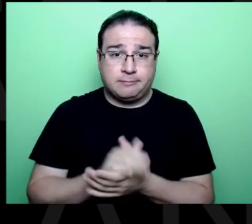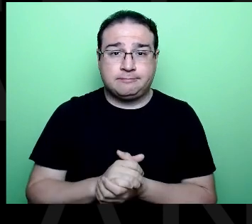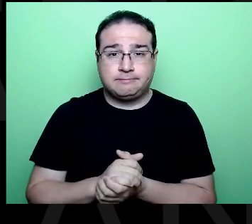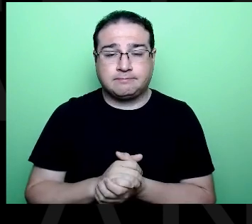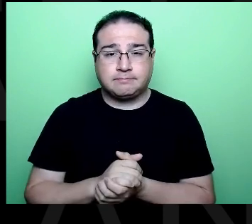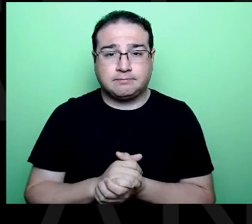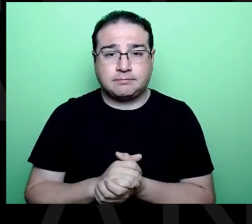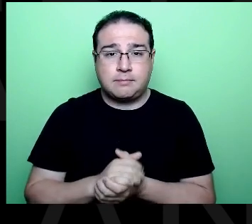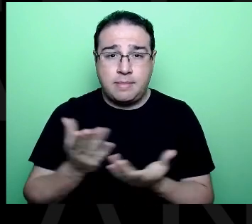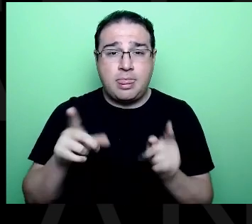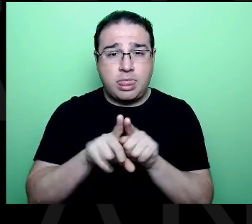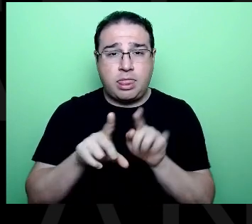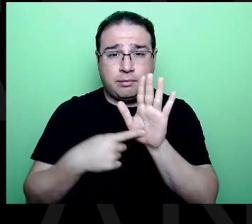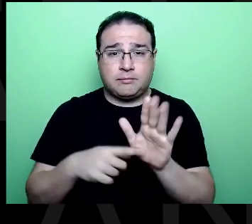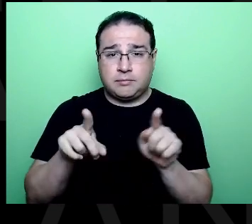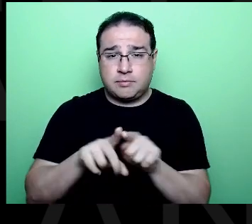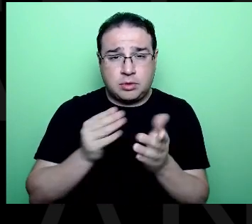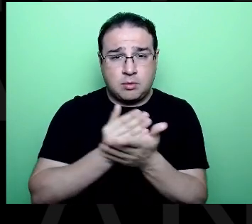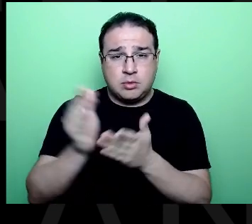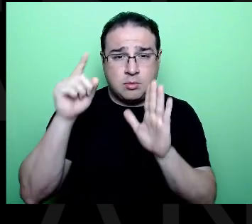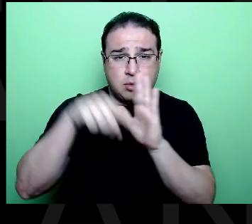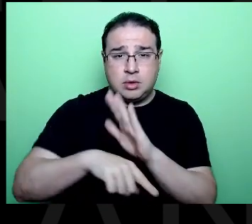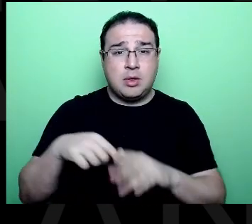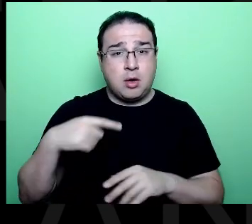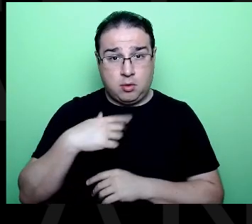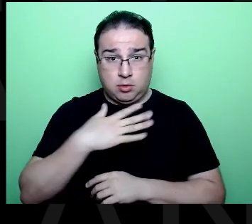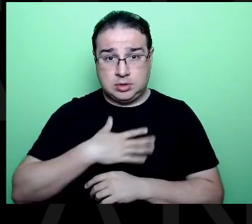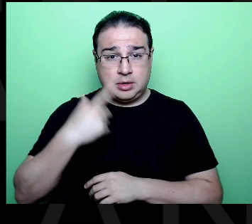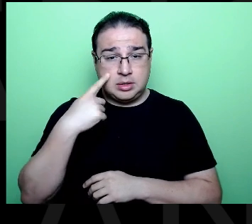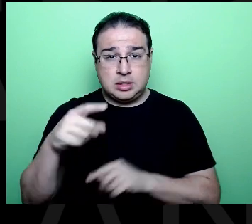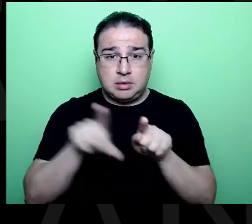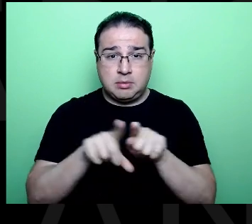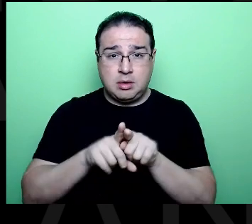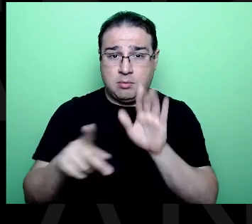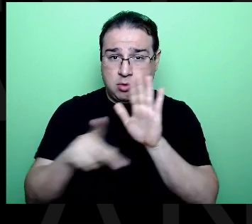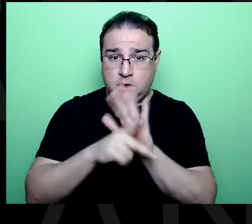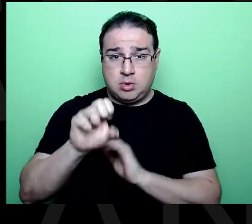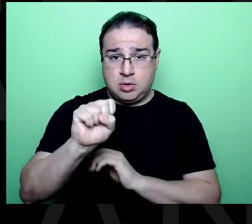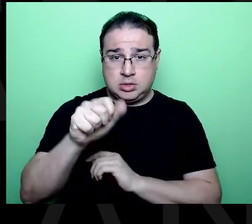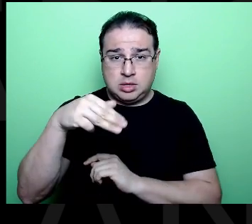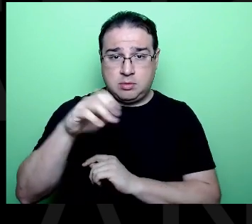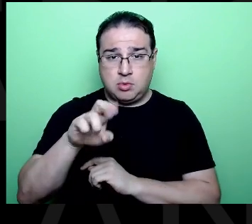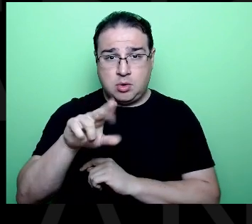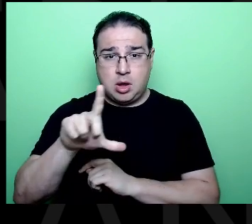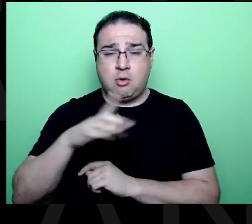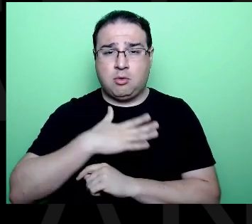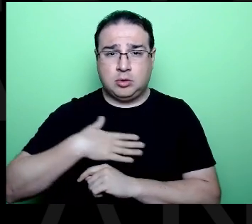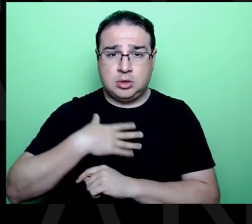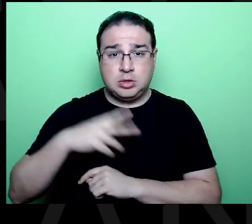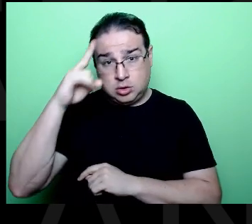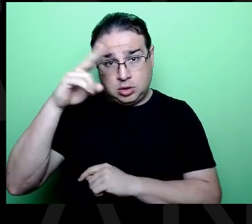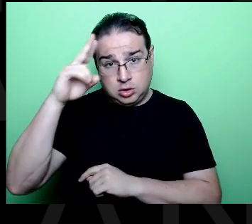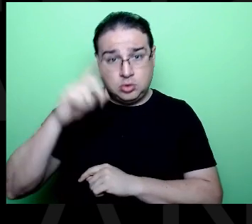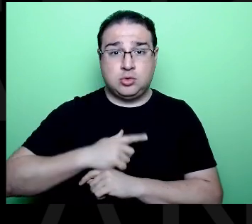coisa que ele não fez. Sabe? E também ele entrou muito pouco. Outra coisa que me interessava muito na história